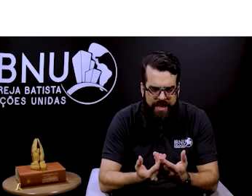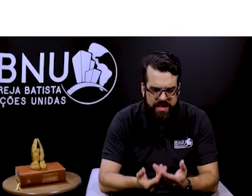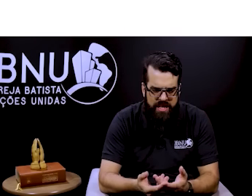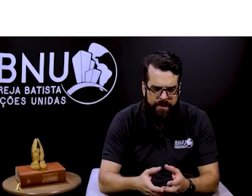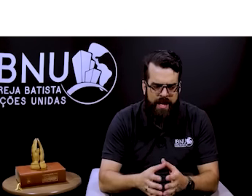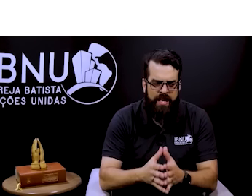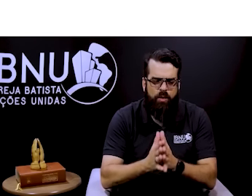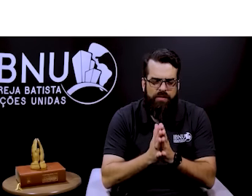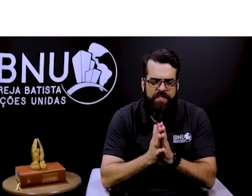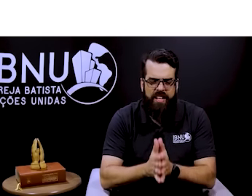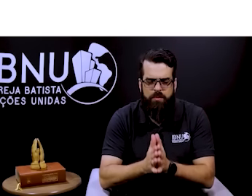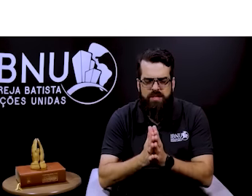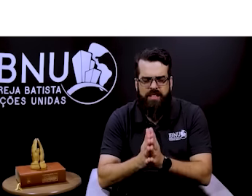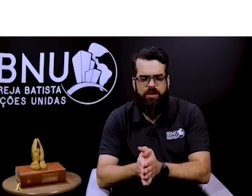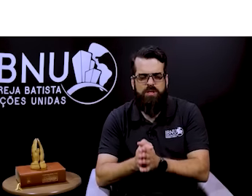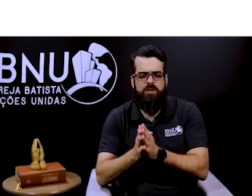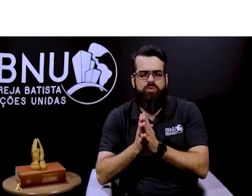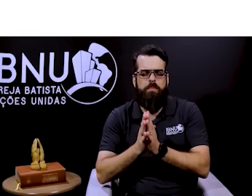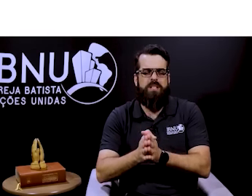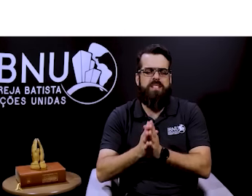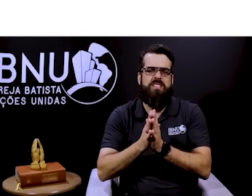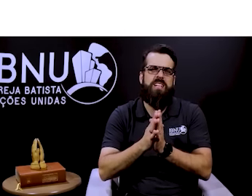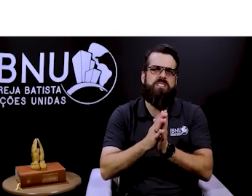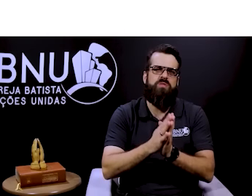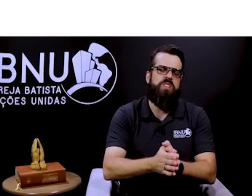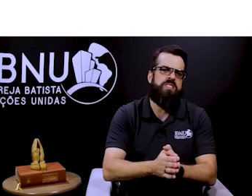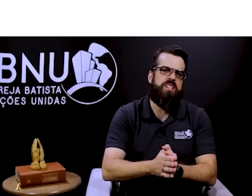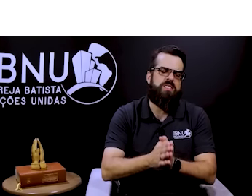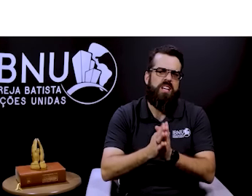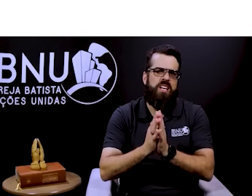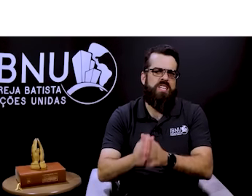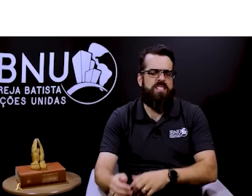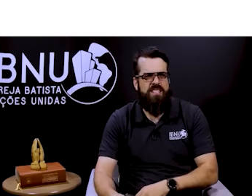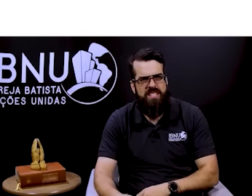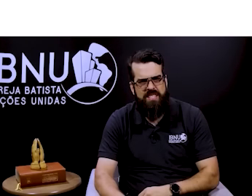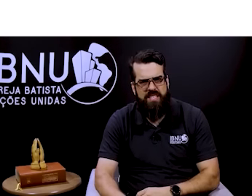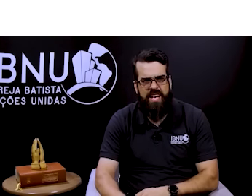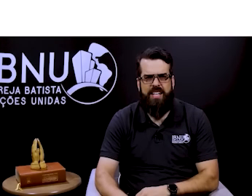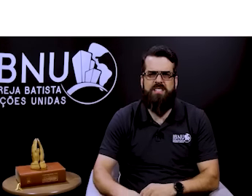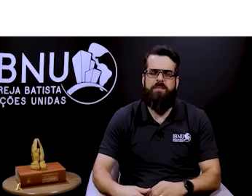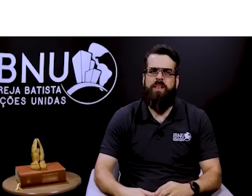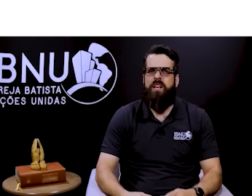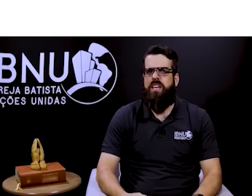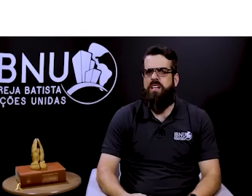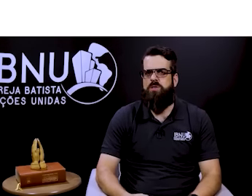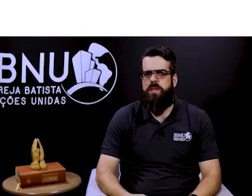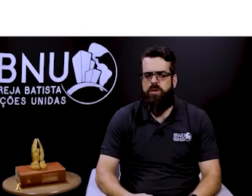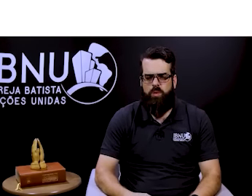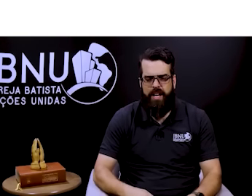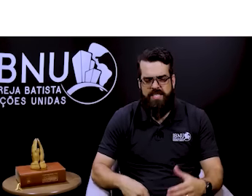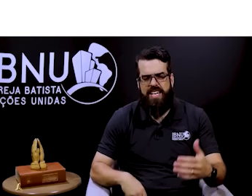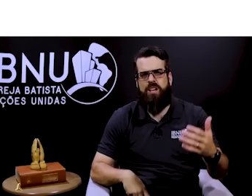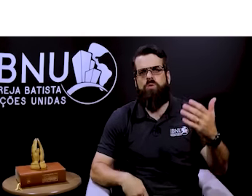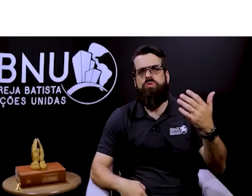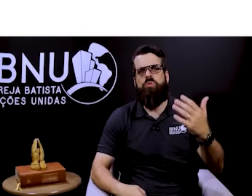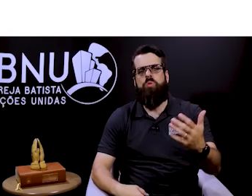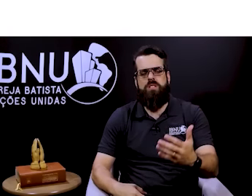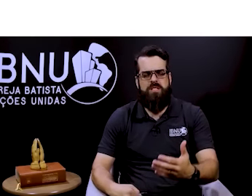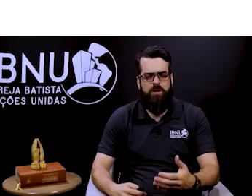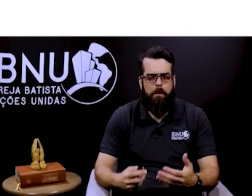de cada dia e confiamos em Deus que supre as necessidades físicas e essas necessidades espirituais. E